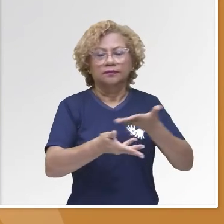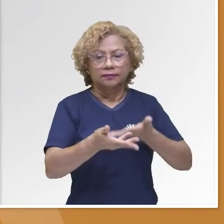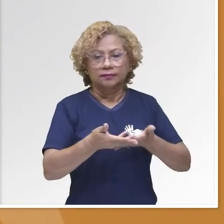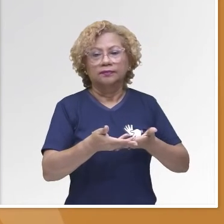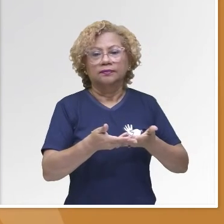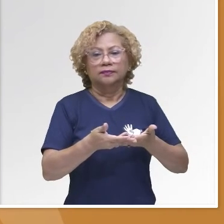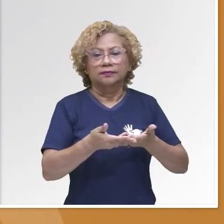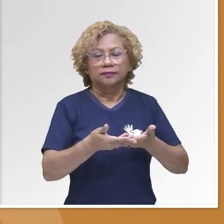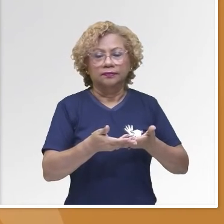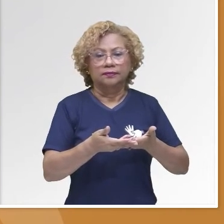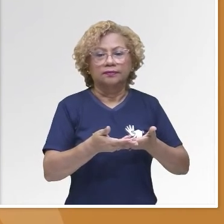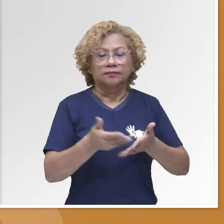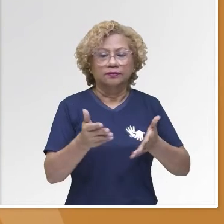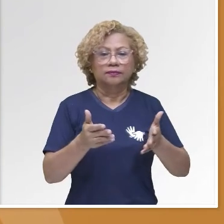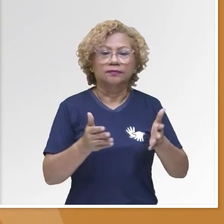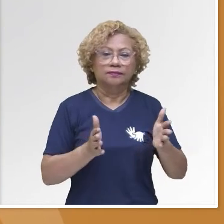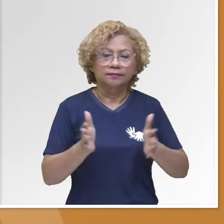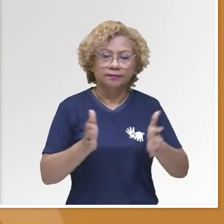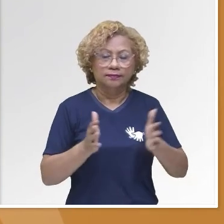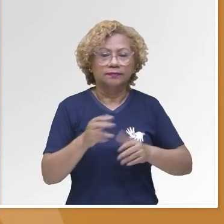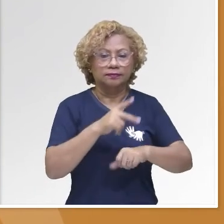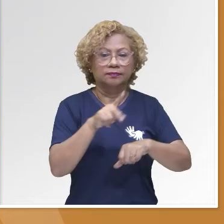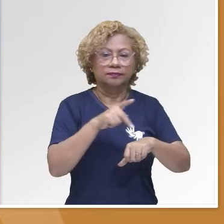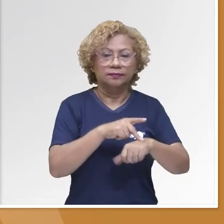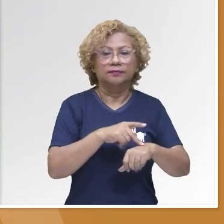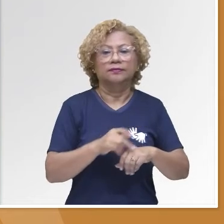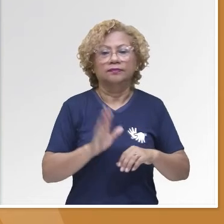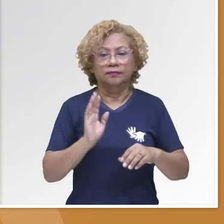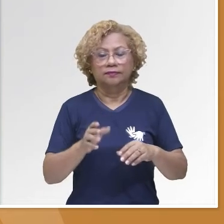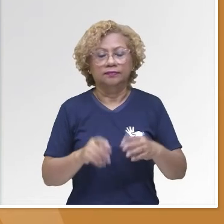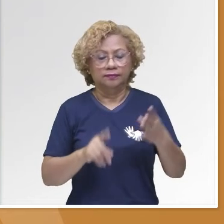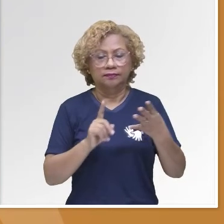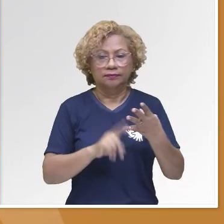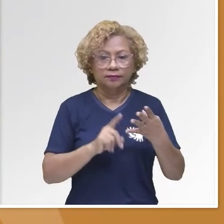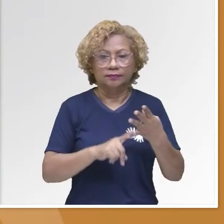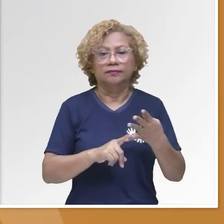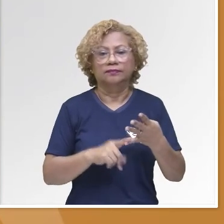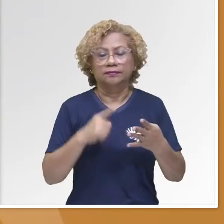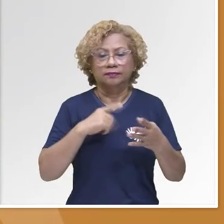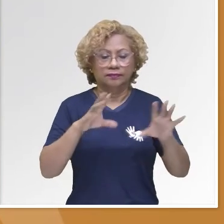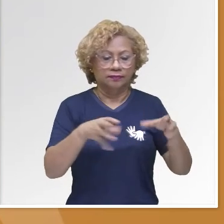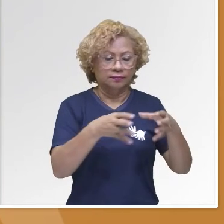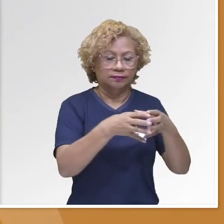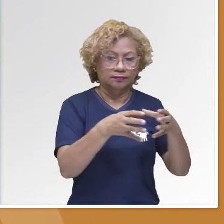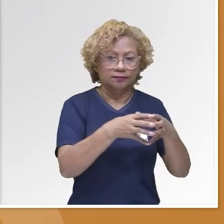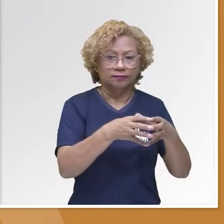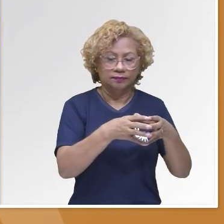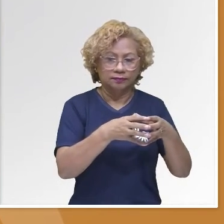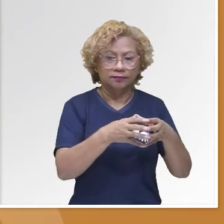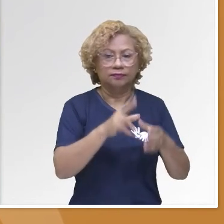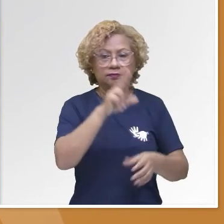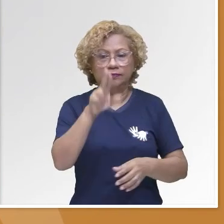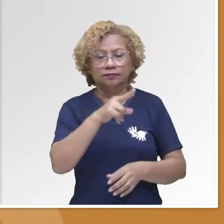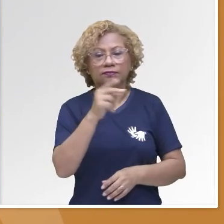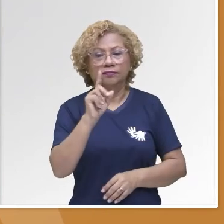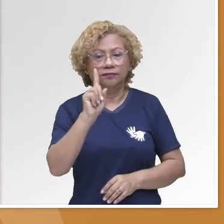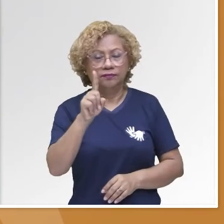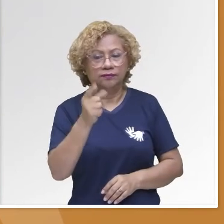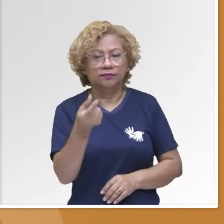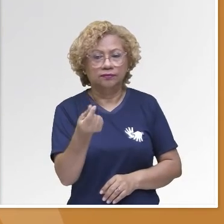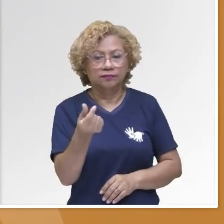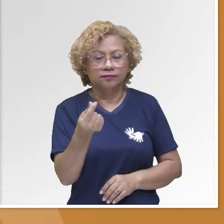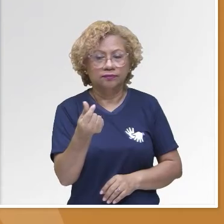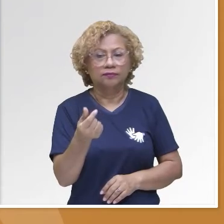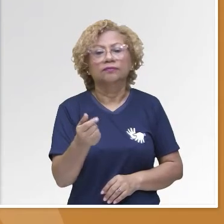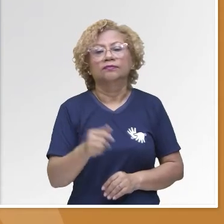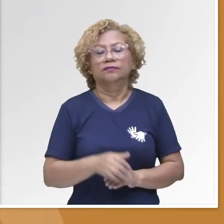ter uma única moeda, né? Então, a gente observa aí o desenvolvimento que acabou surgindo